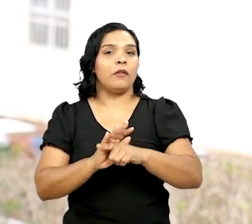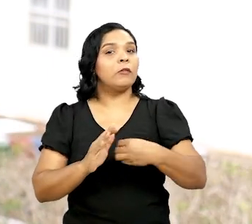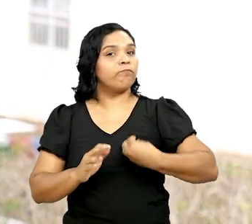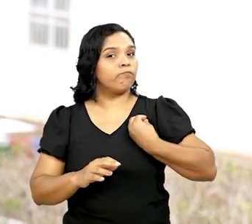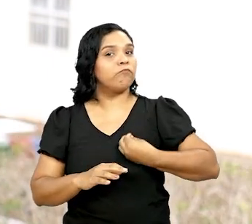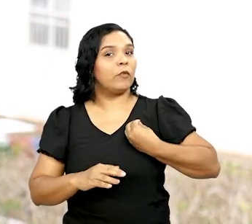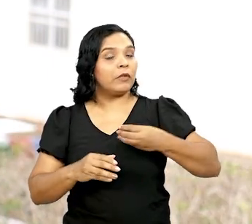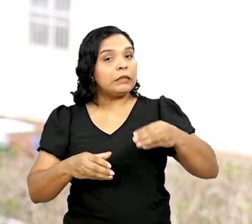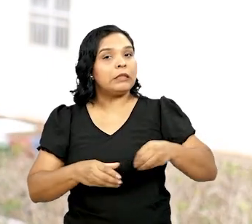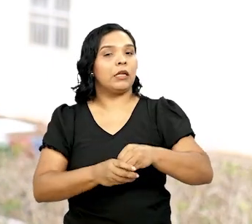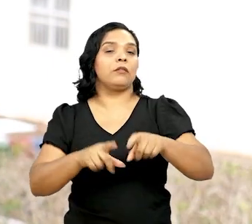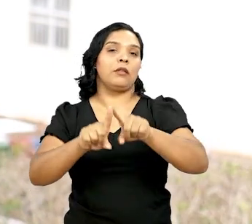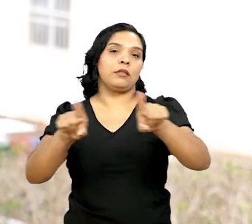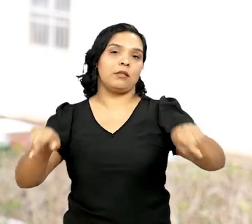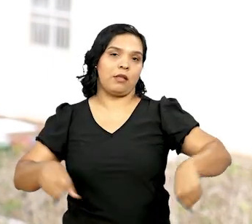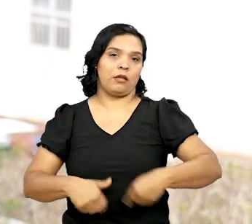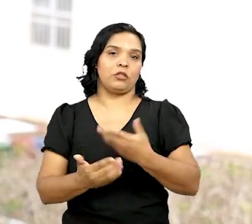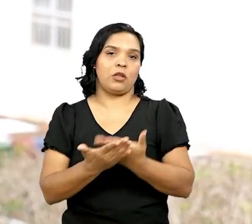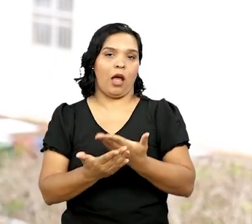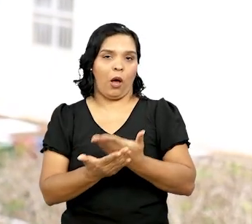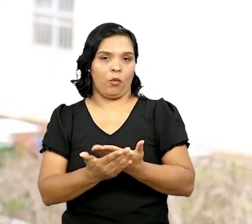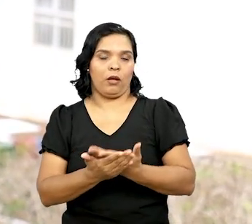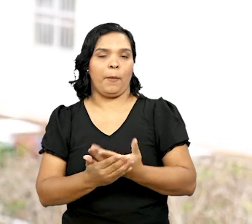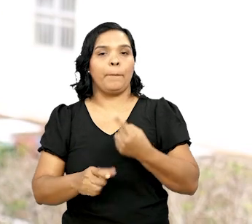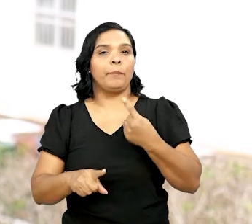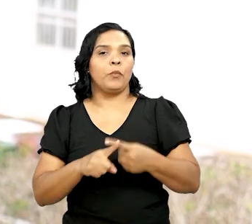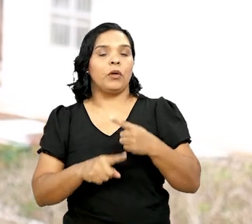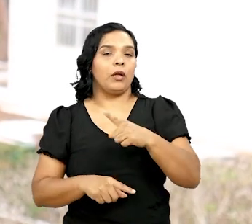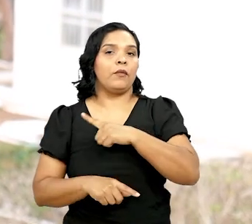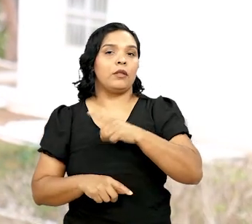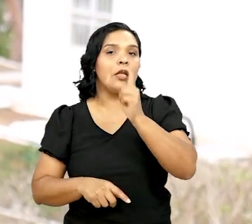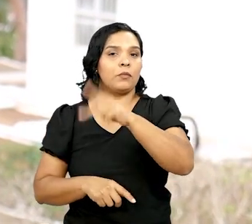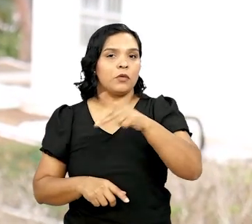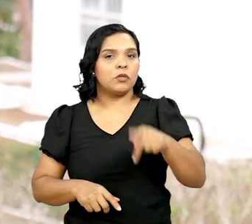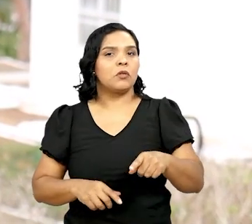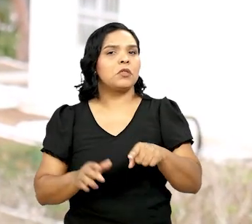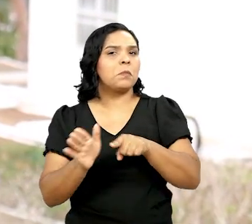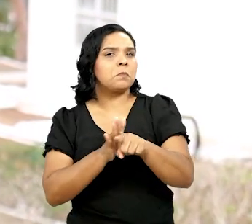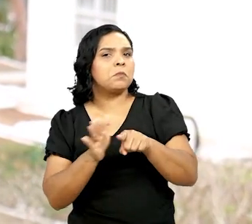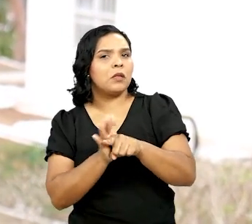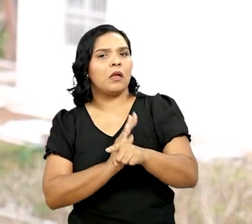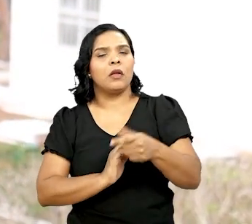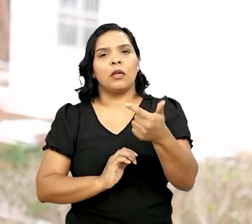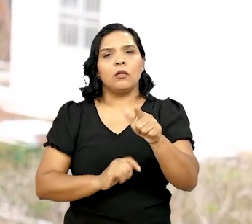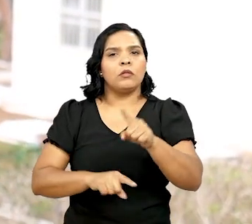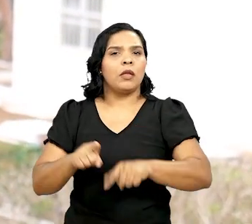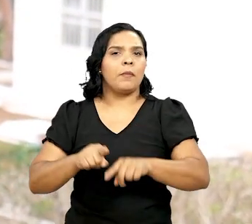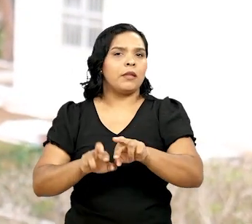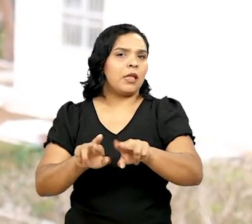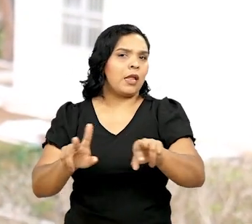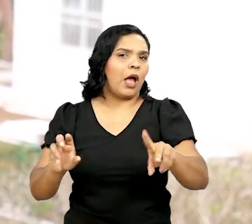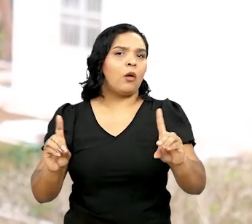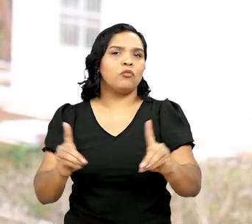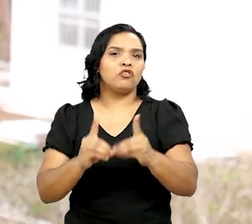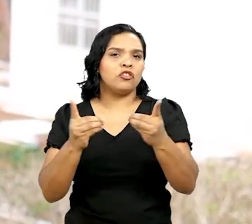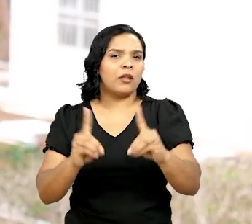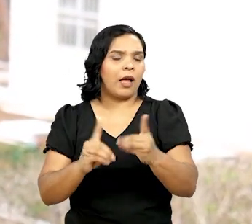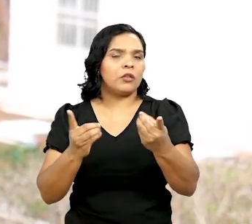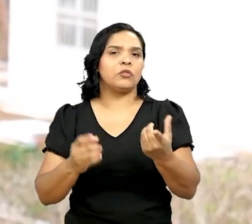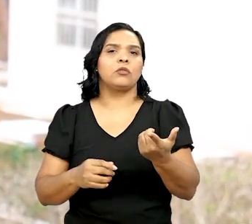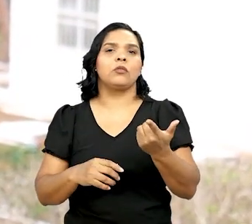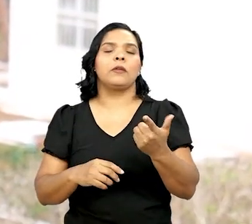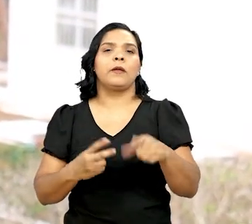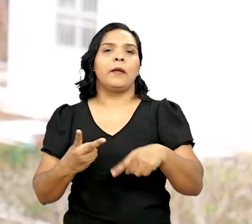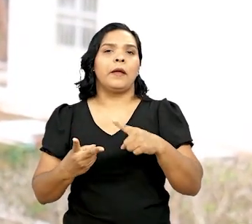em vigor dentro da sala de aula. Por quê? A gente vai ter professores que vão questionar que não há material didático